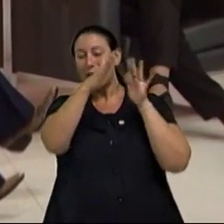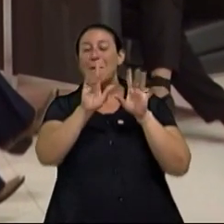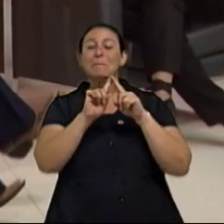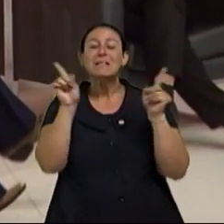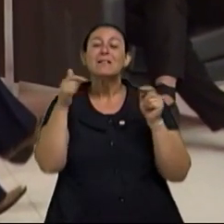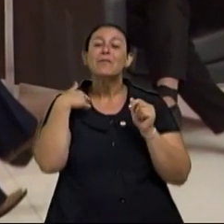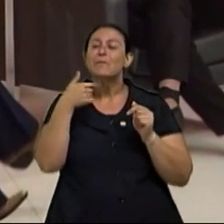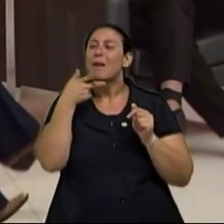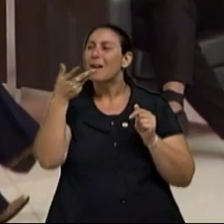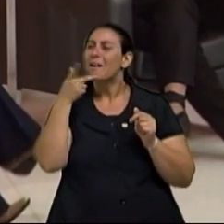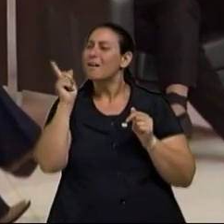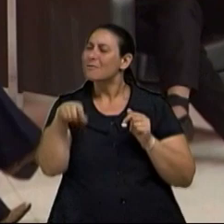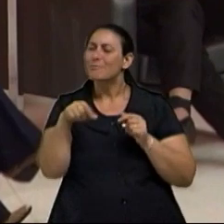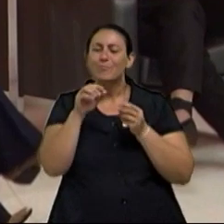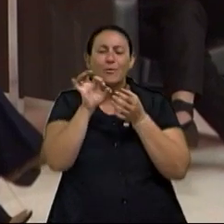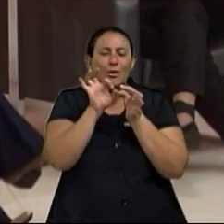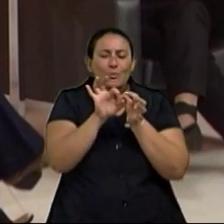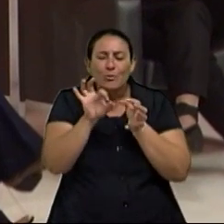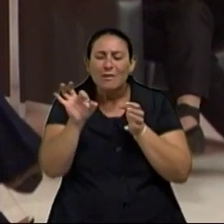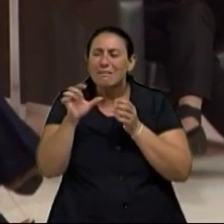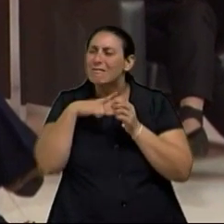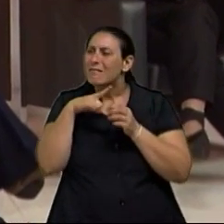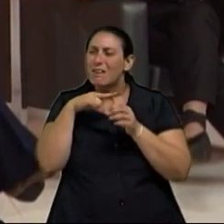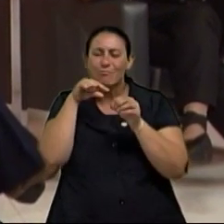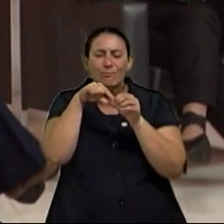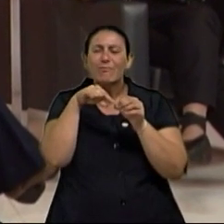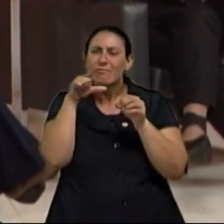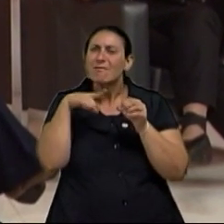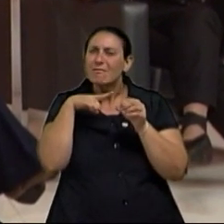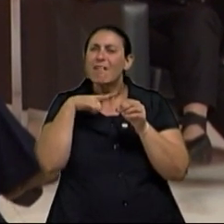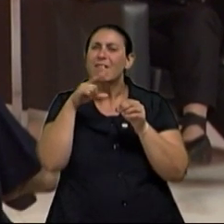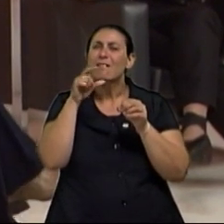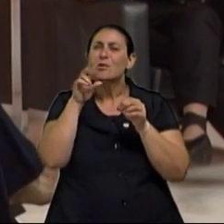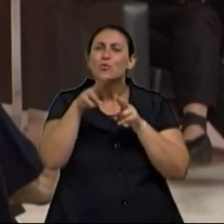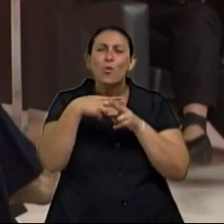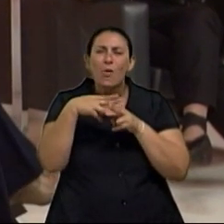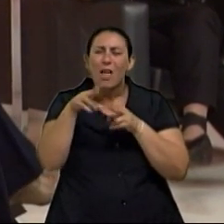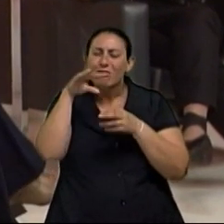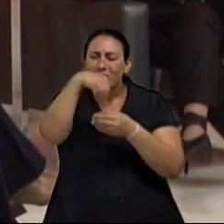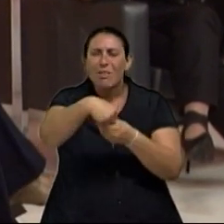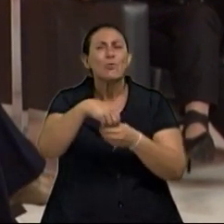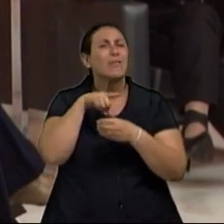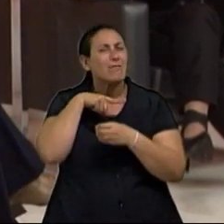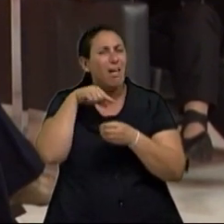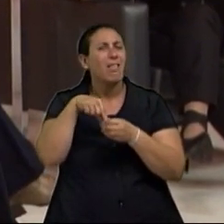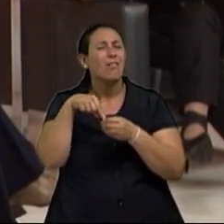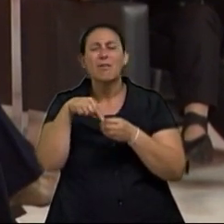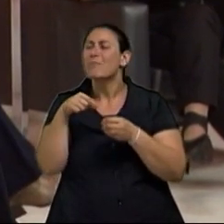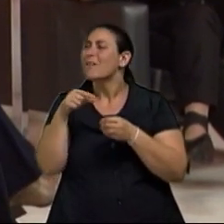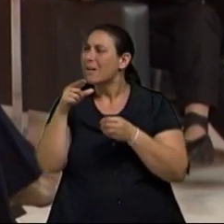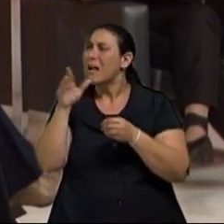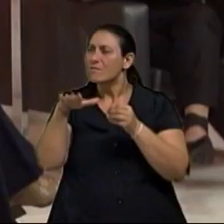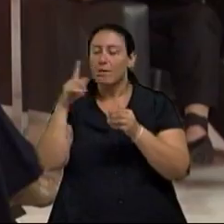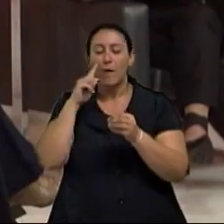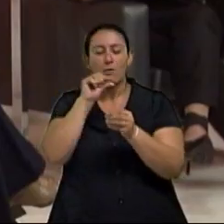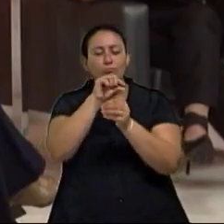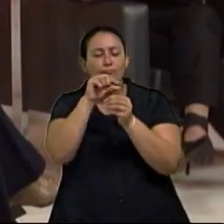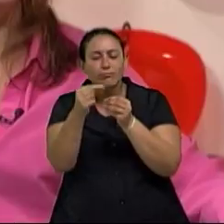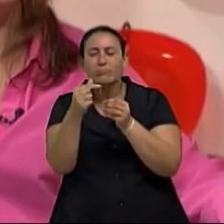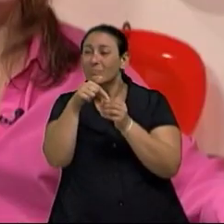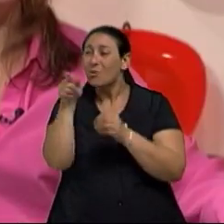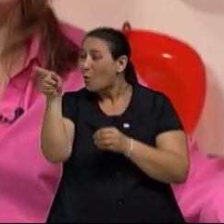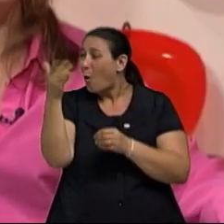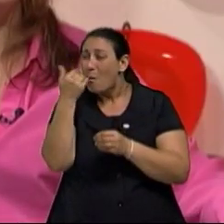que tem aquela quantidade de chocolate e tem essas oleaginosas ali, e que aparece. Se come